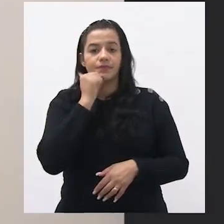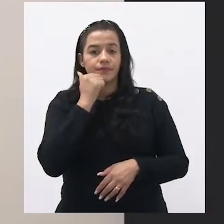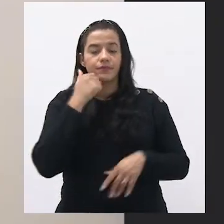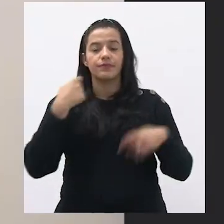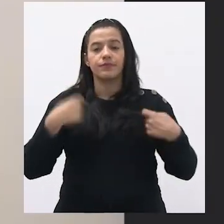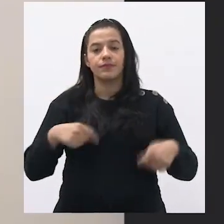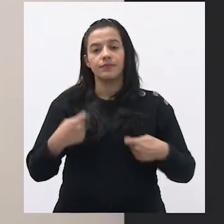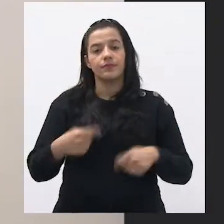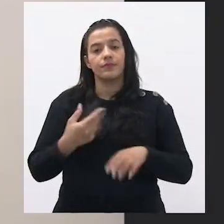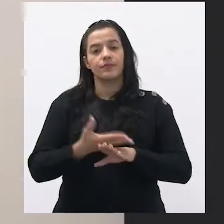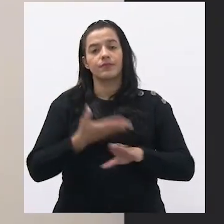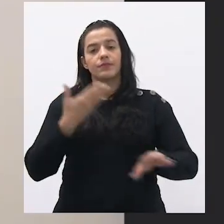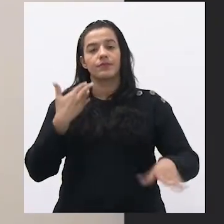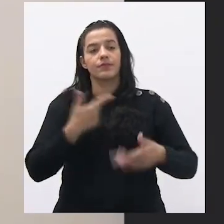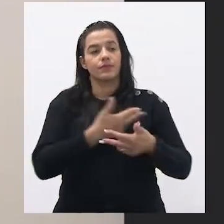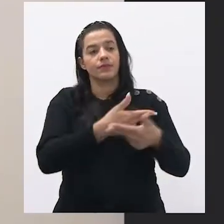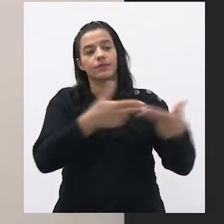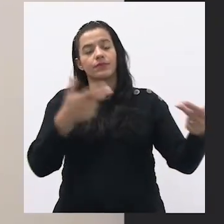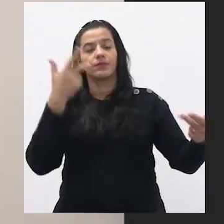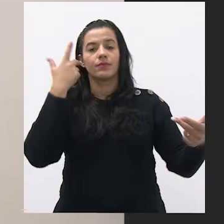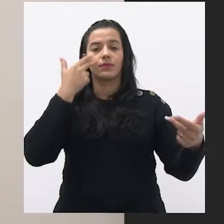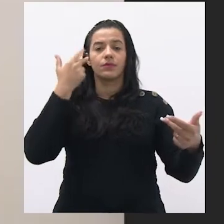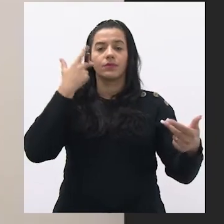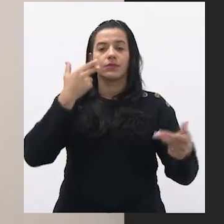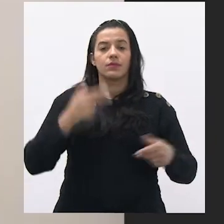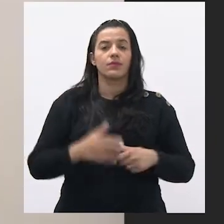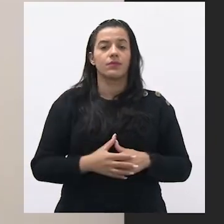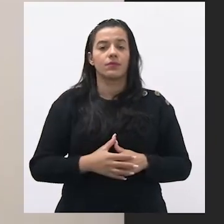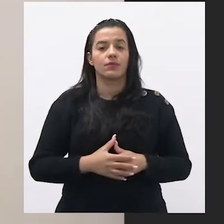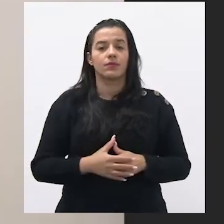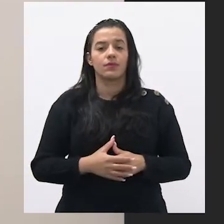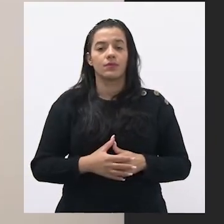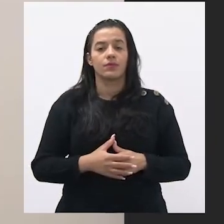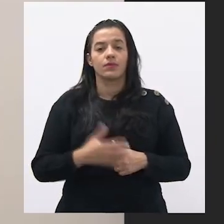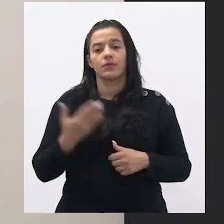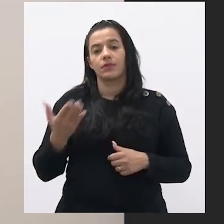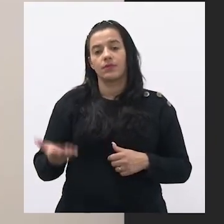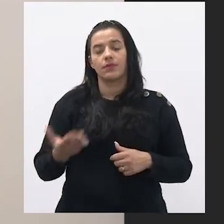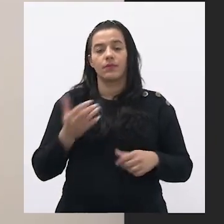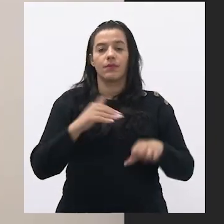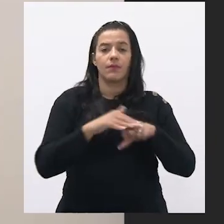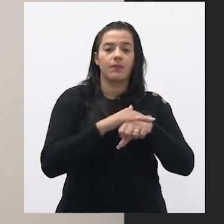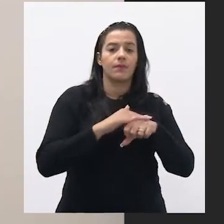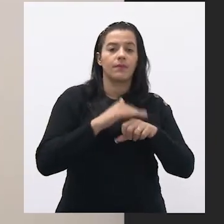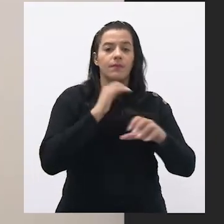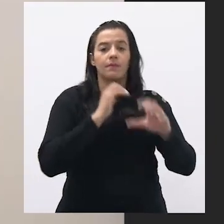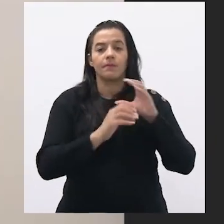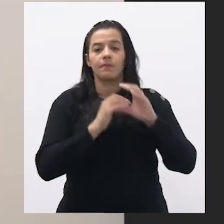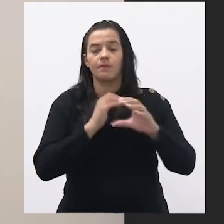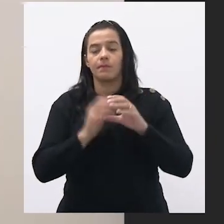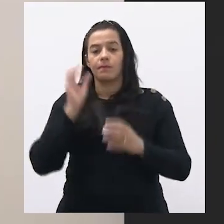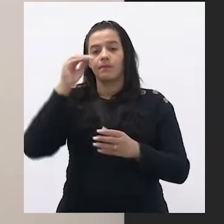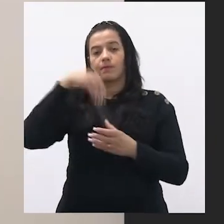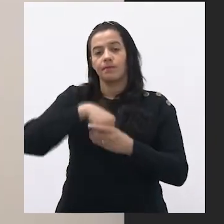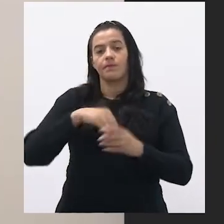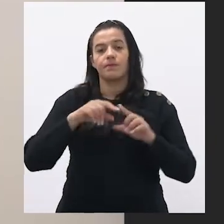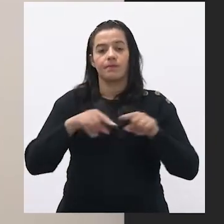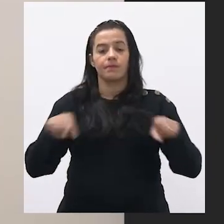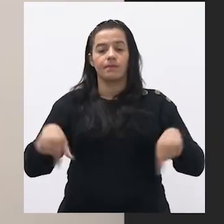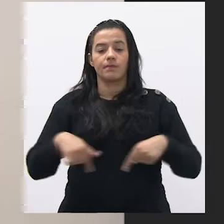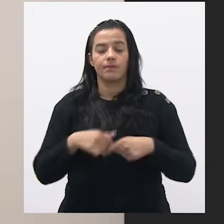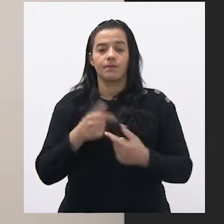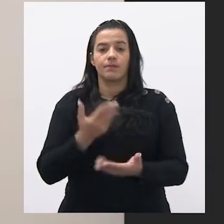afastar do senso comum. É não levar a discussão de gênero do senso comum para a sala de aula. Então, a gente precisa